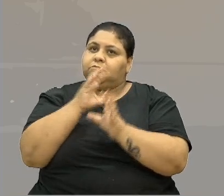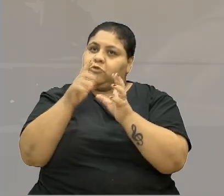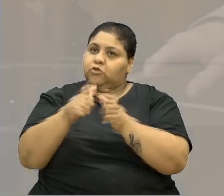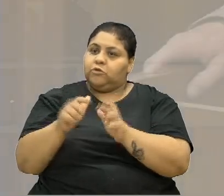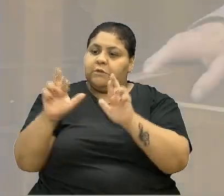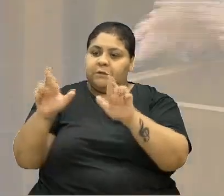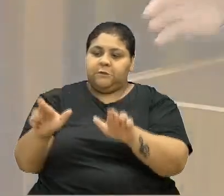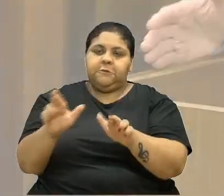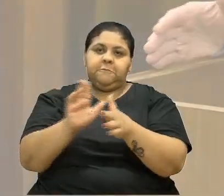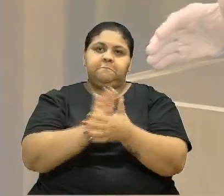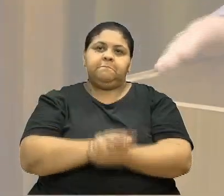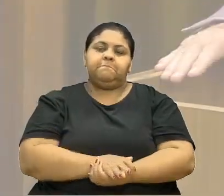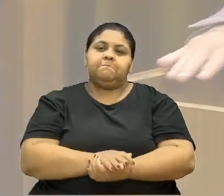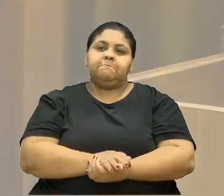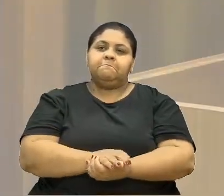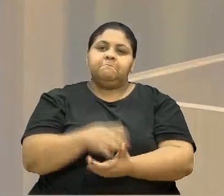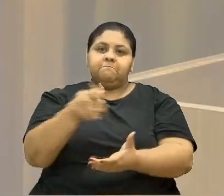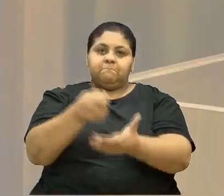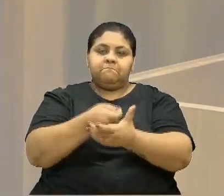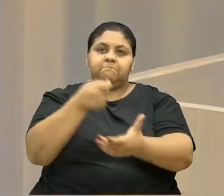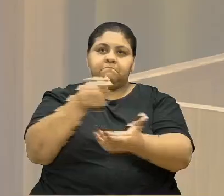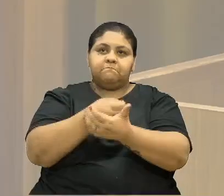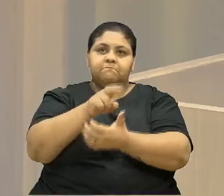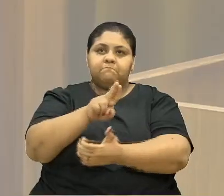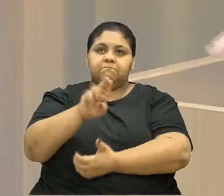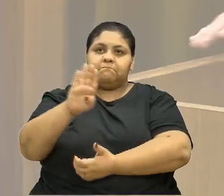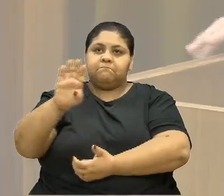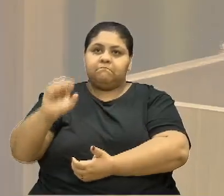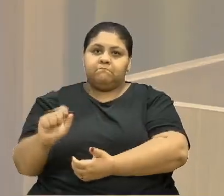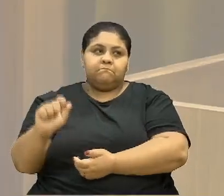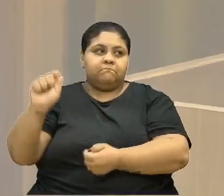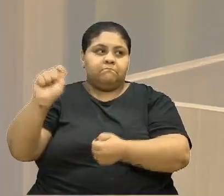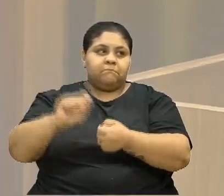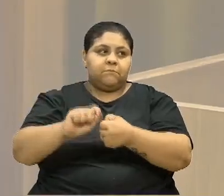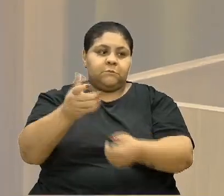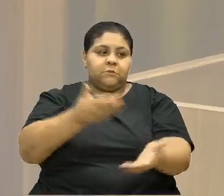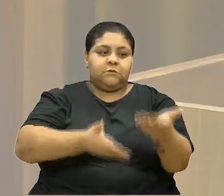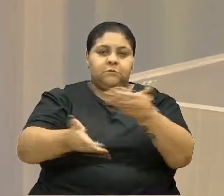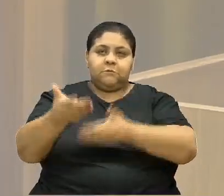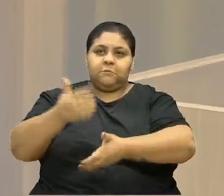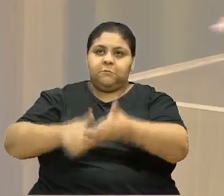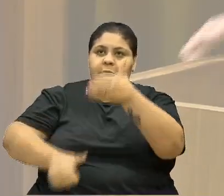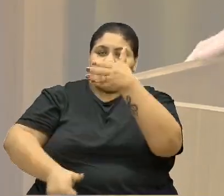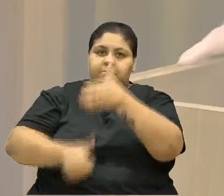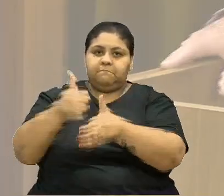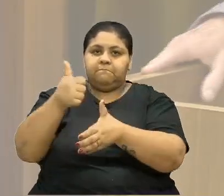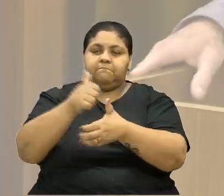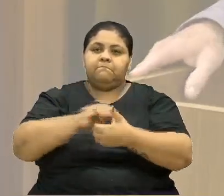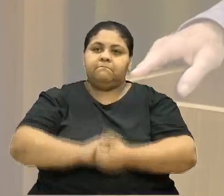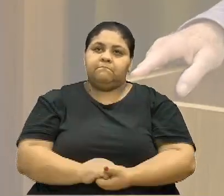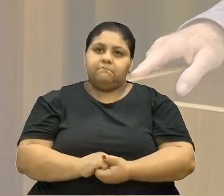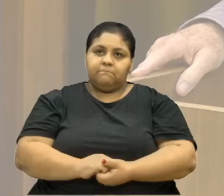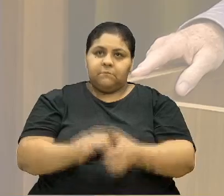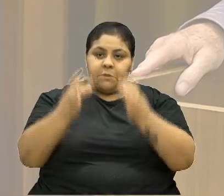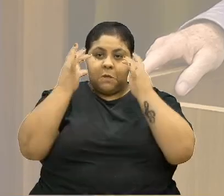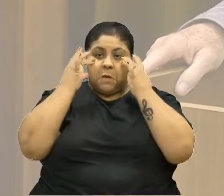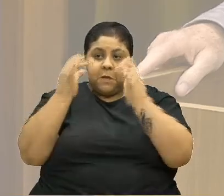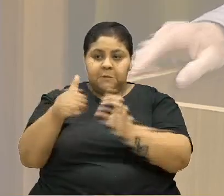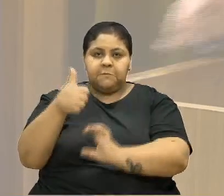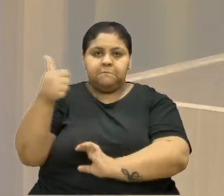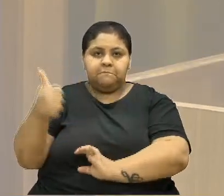região. Lutei que as UBSs façam um atendimento melhor, especialmente atenção